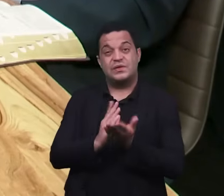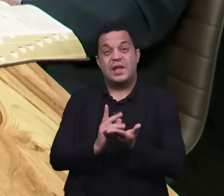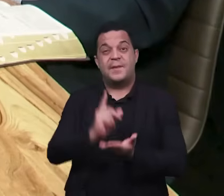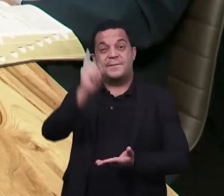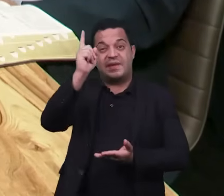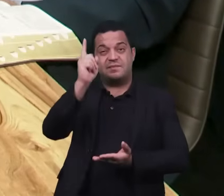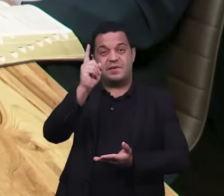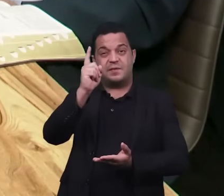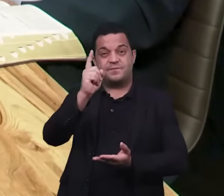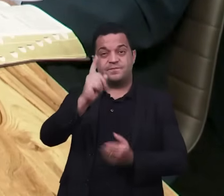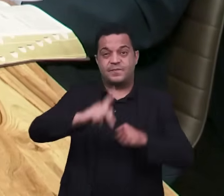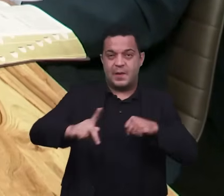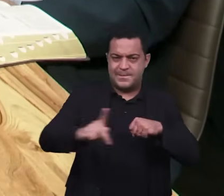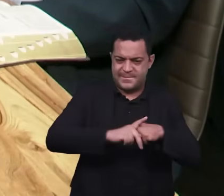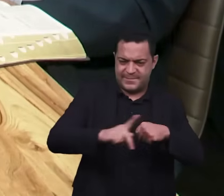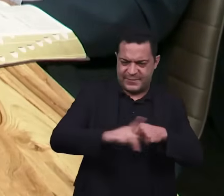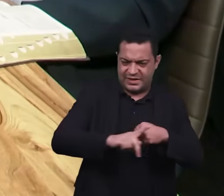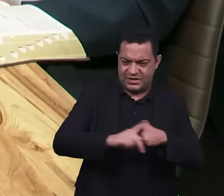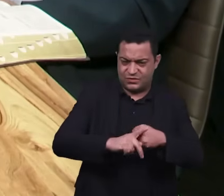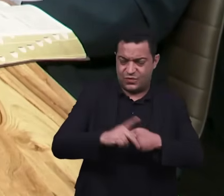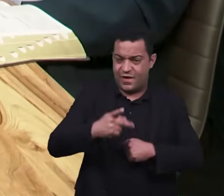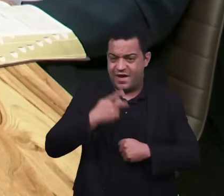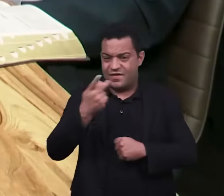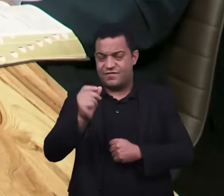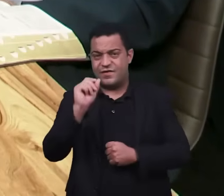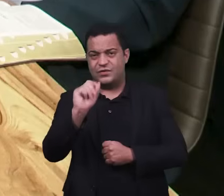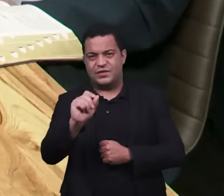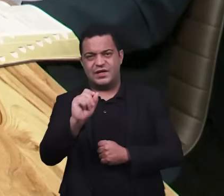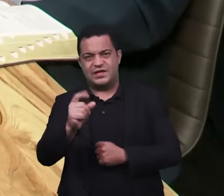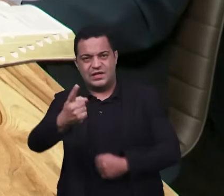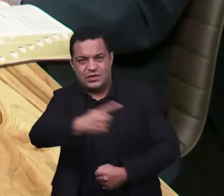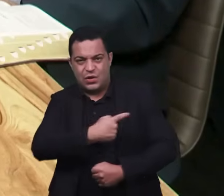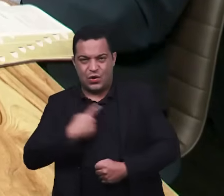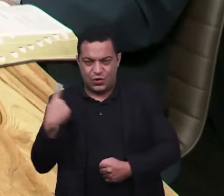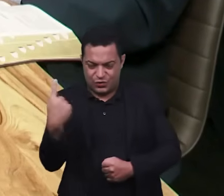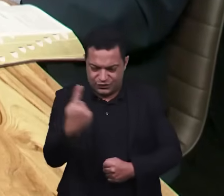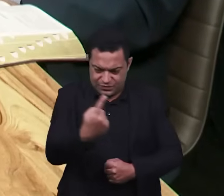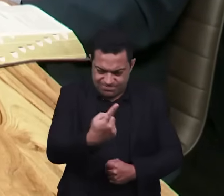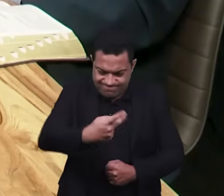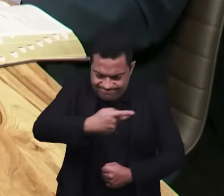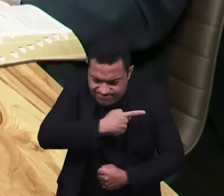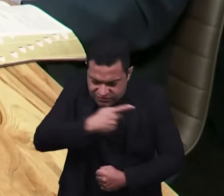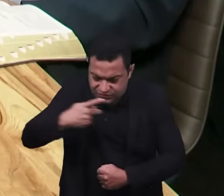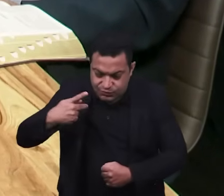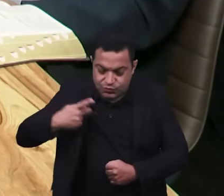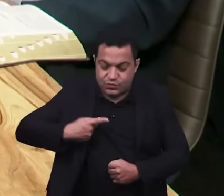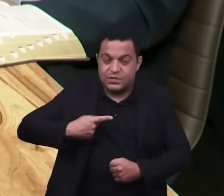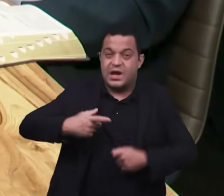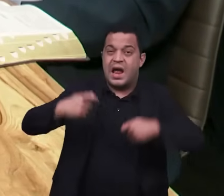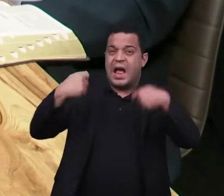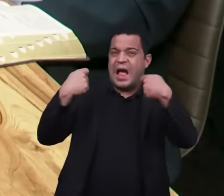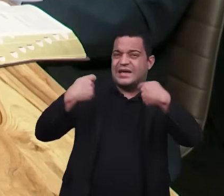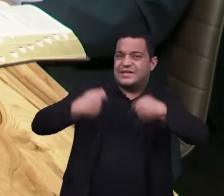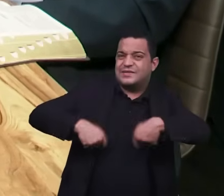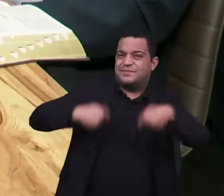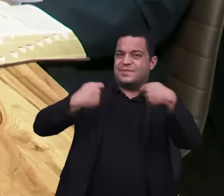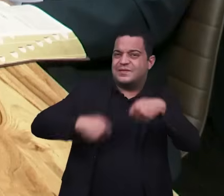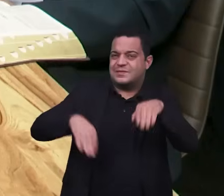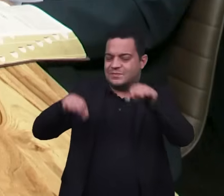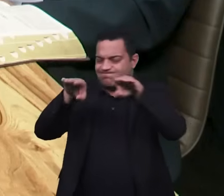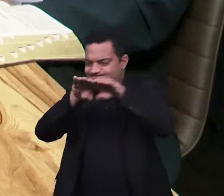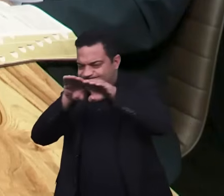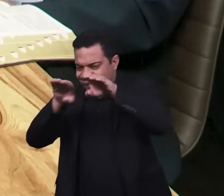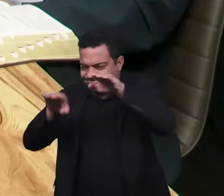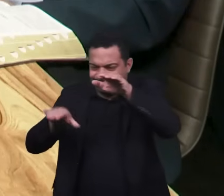né? Sim. Pedro tem uma palavra que ele fala a respeito da sujeição nossa como pastores, né? A nossa